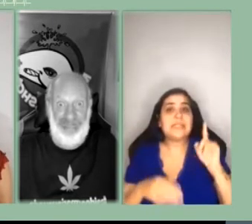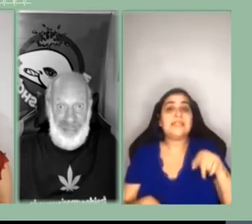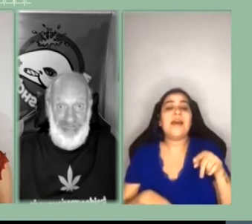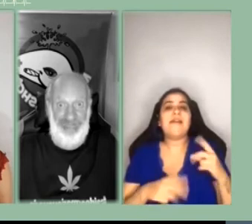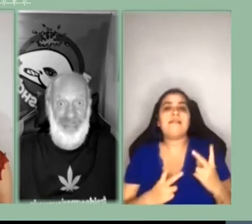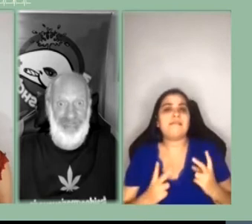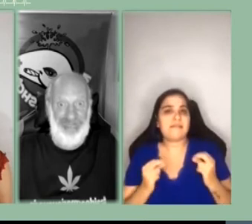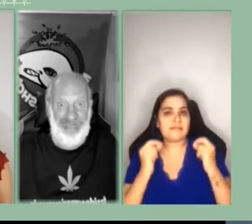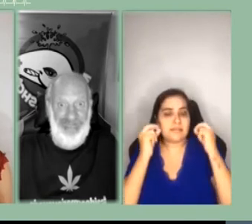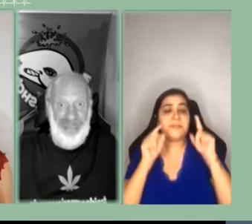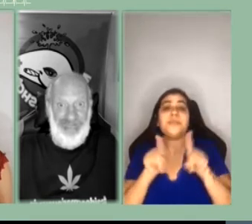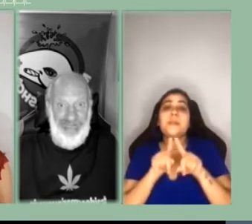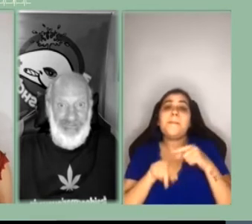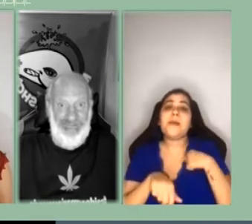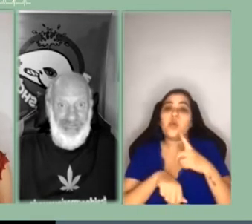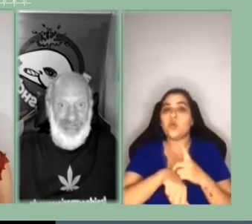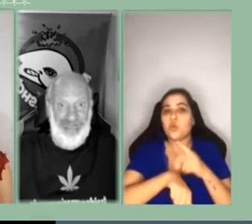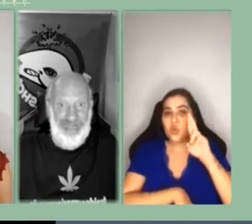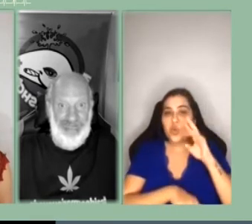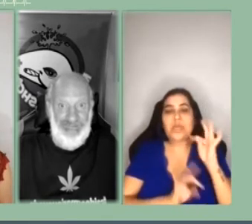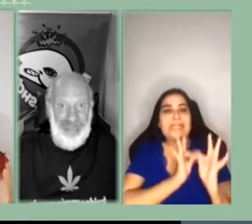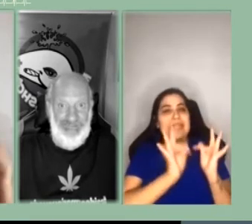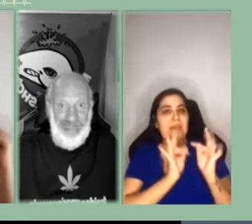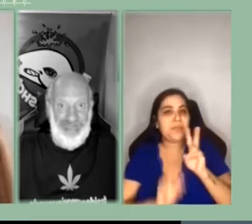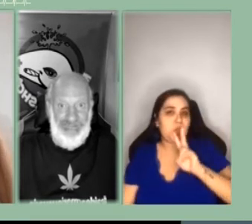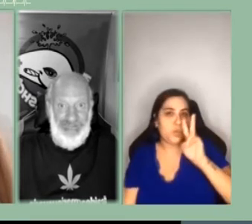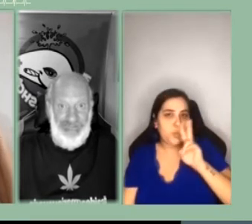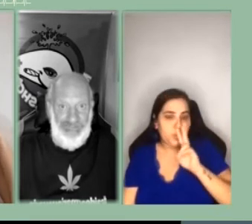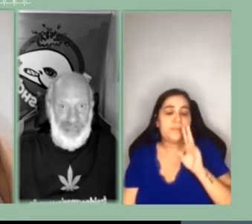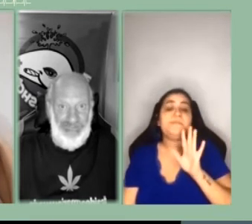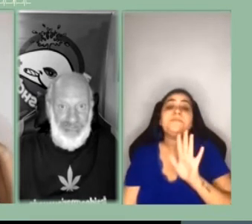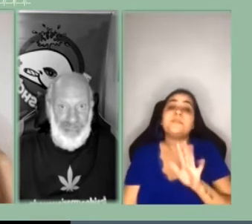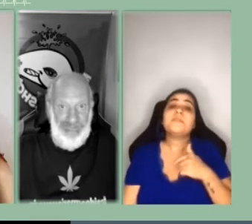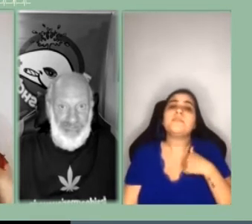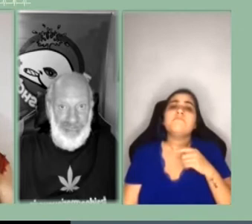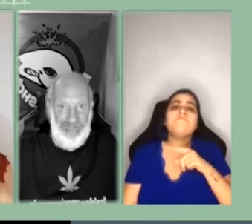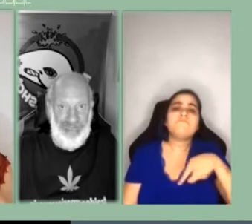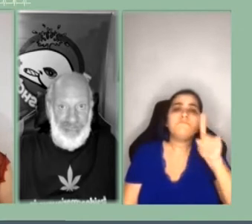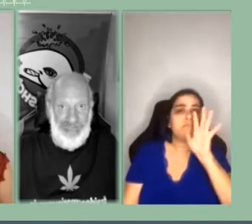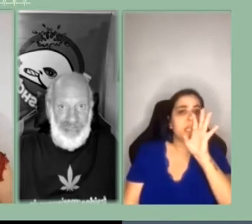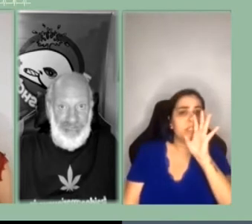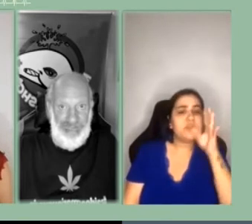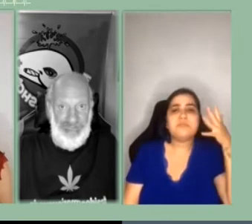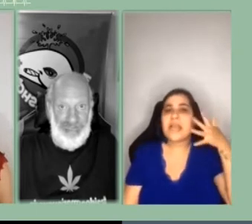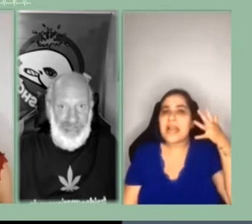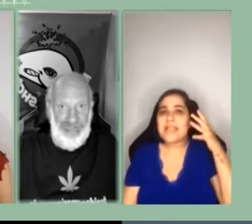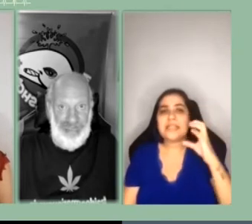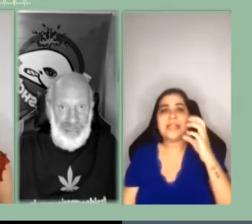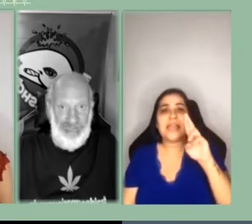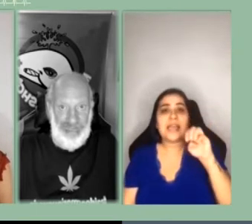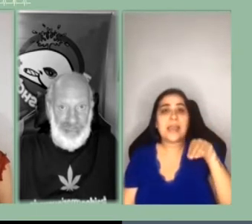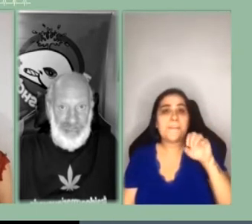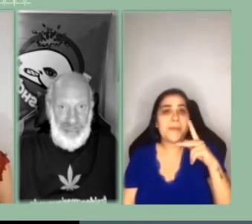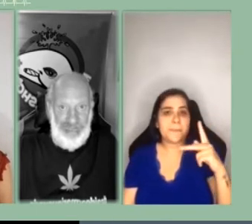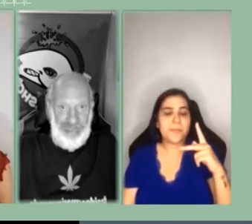Também sou doutora em terapia intensiva, né? Mas aí, assim, eu fui assistir uma palestra no CREMEP, e aí lá eu vi